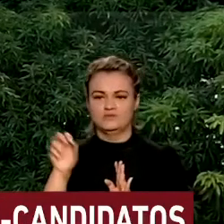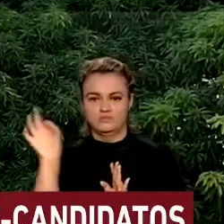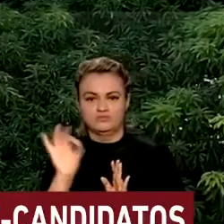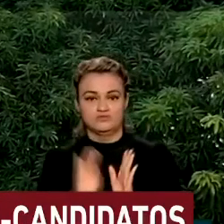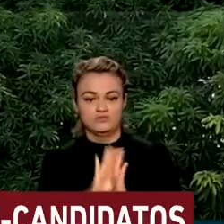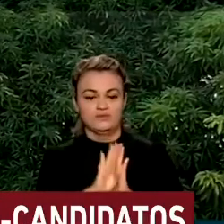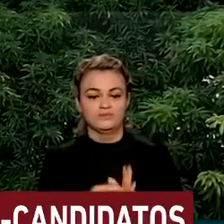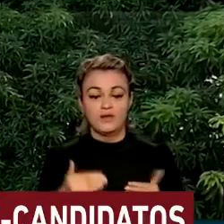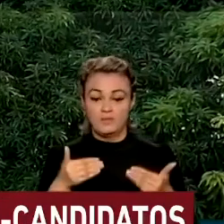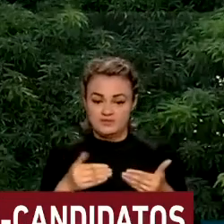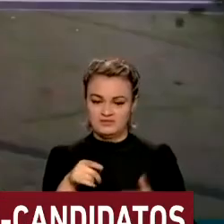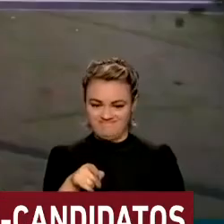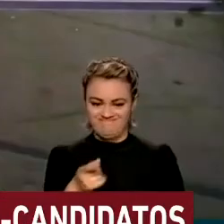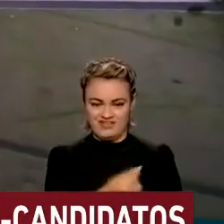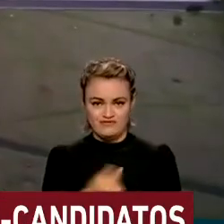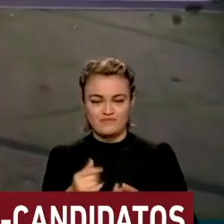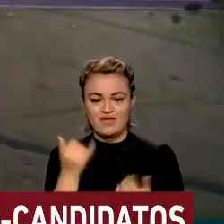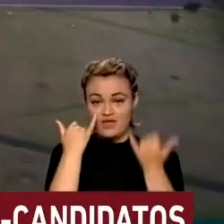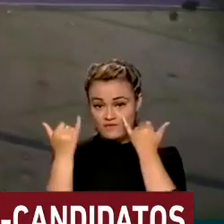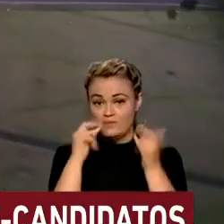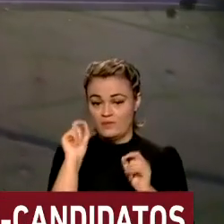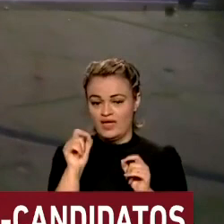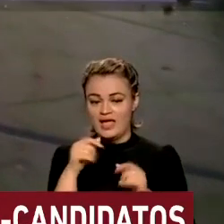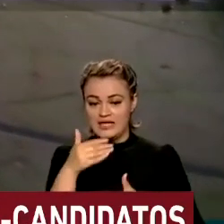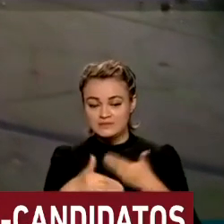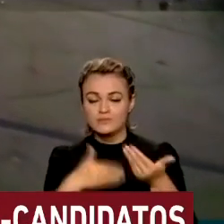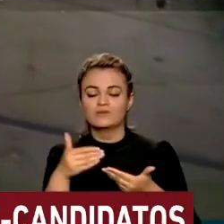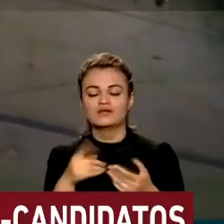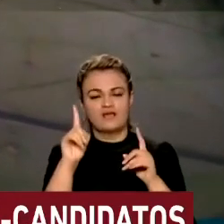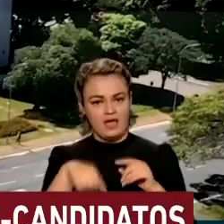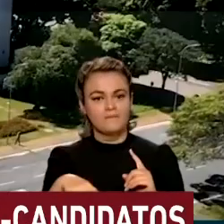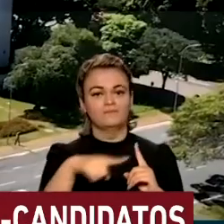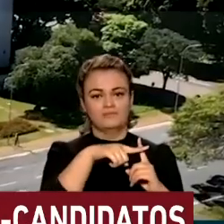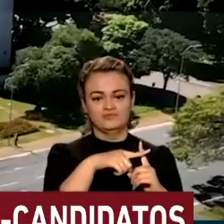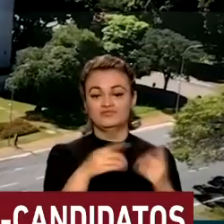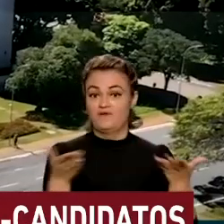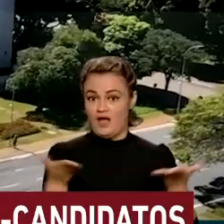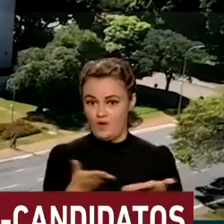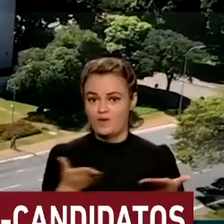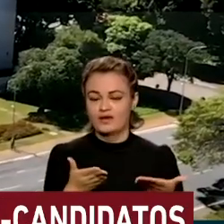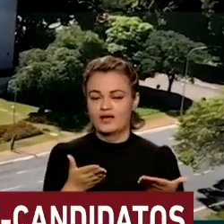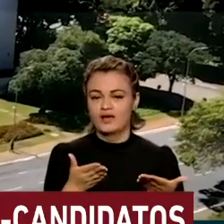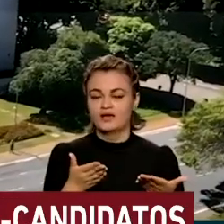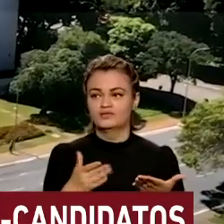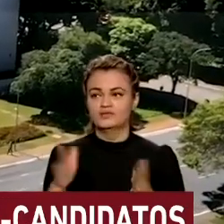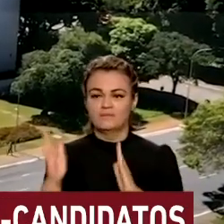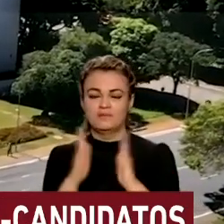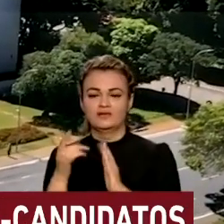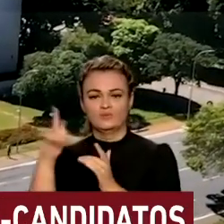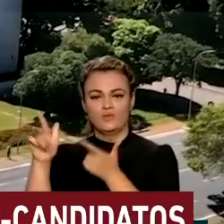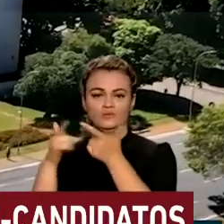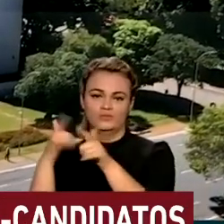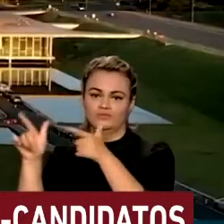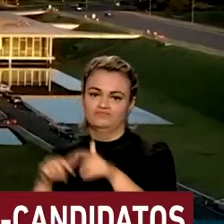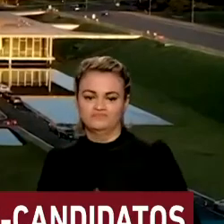da República. Cada um vai ter mais ou menos uns 25 minutos para falar, depois vai responder perguntas dos participantes.